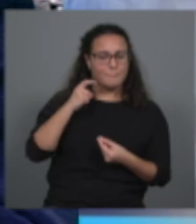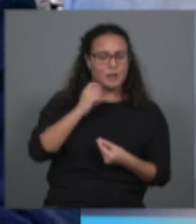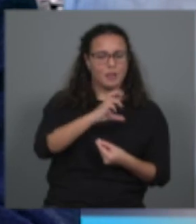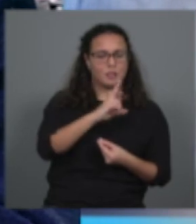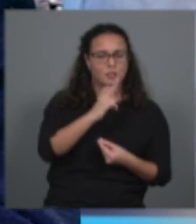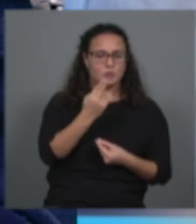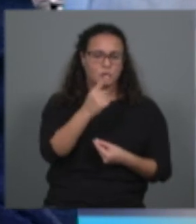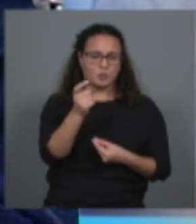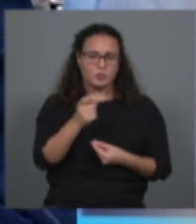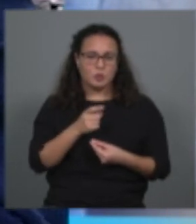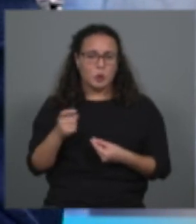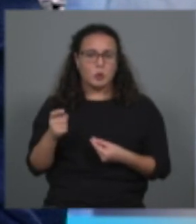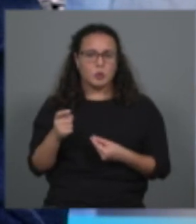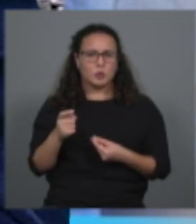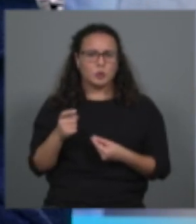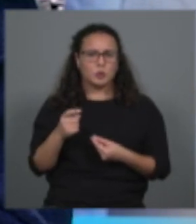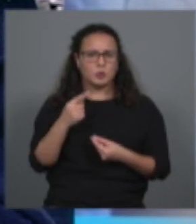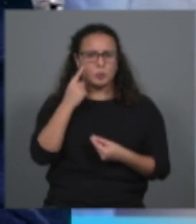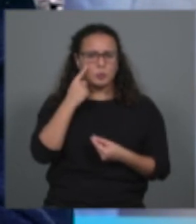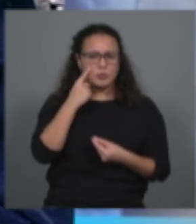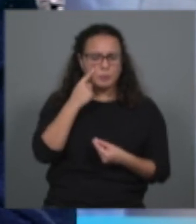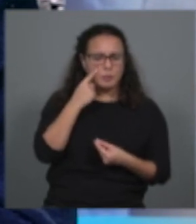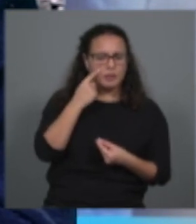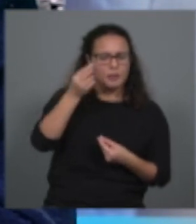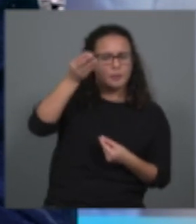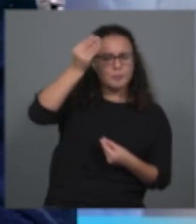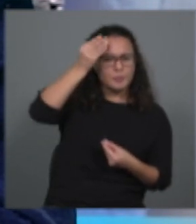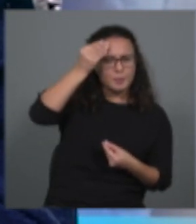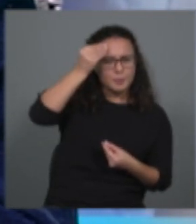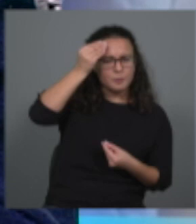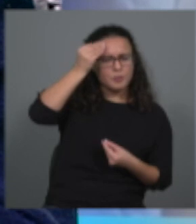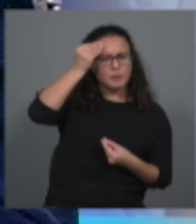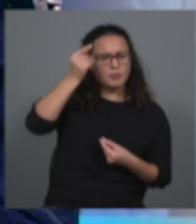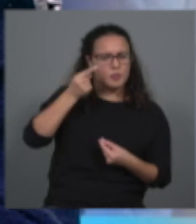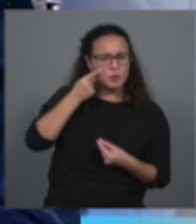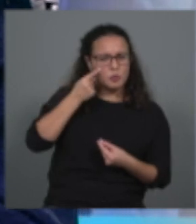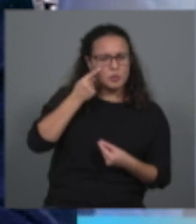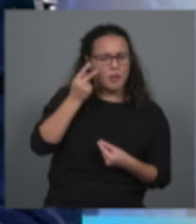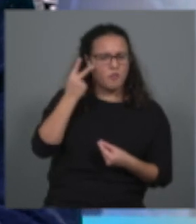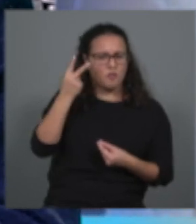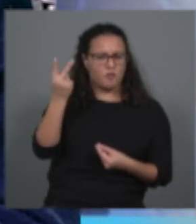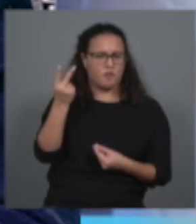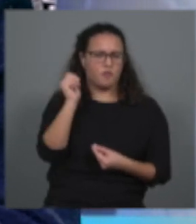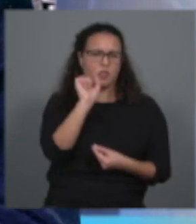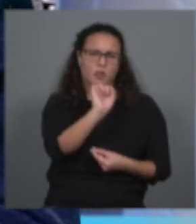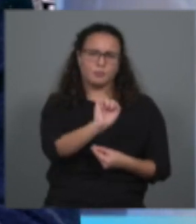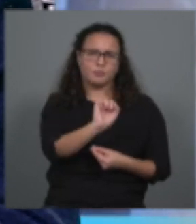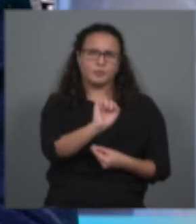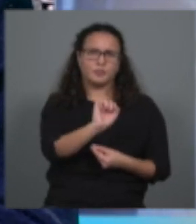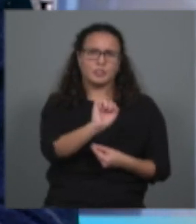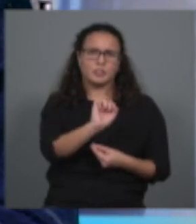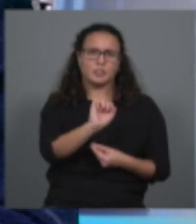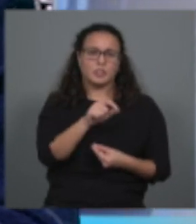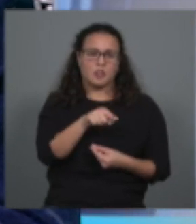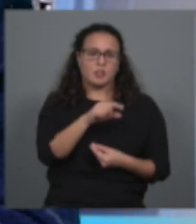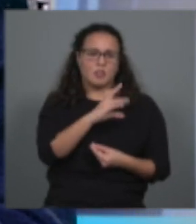vida dele, me tem feito muito bem. Eu tenho sido um favorecido. Mais que trabalhar pela causa, foi